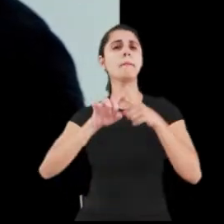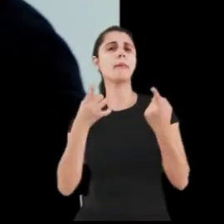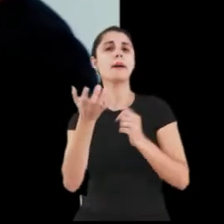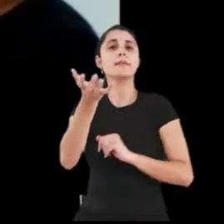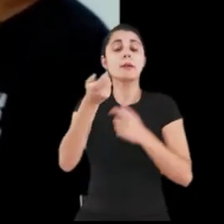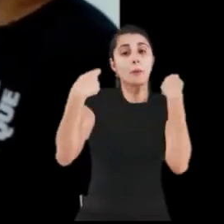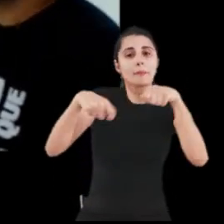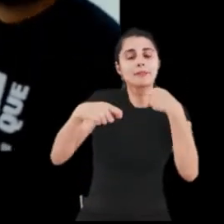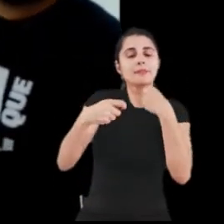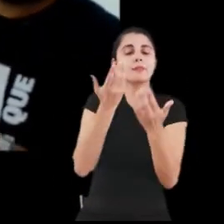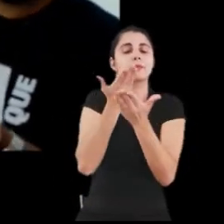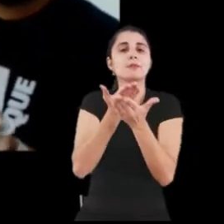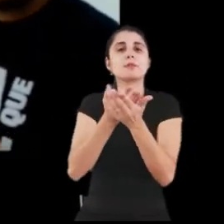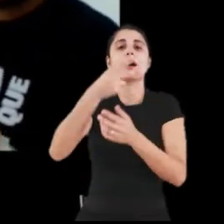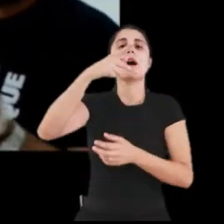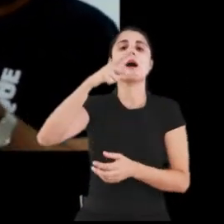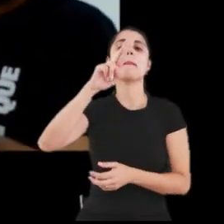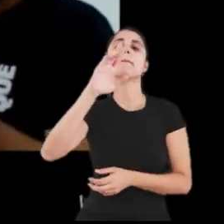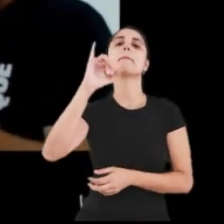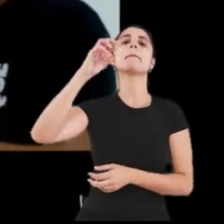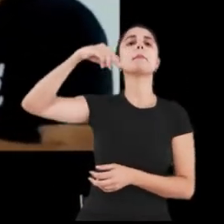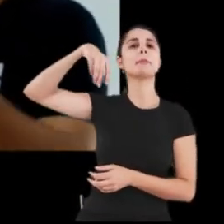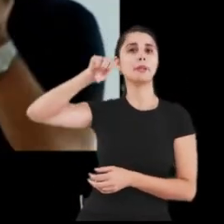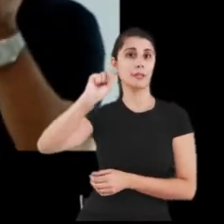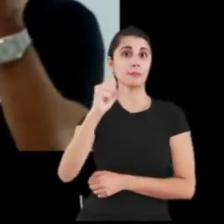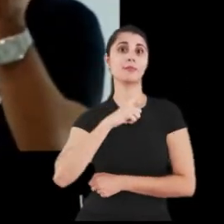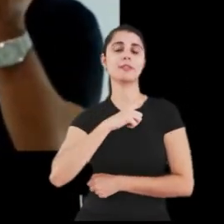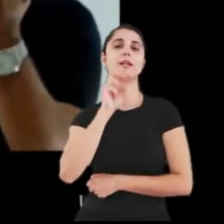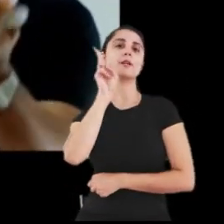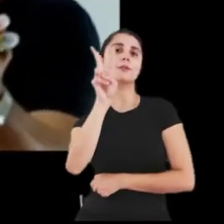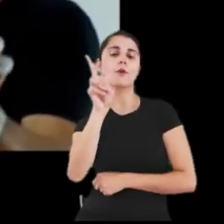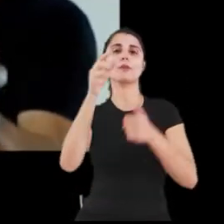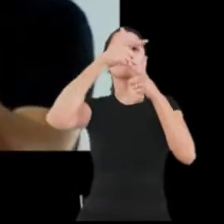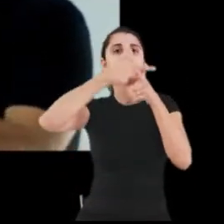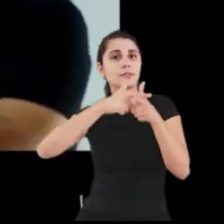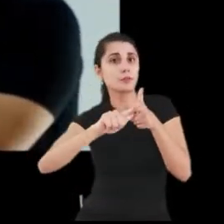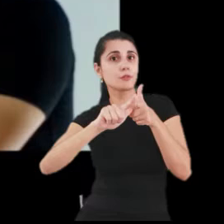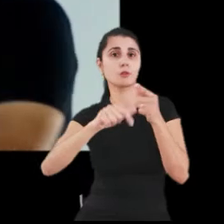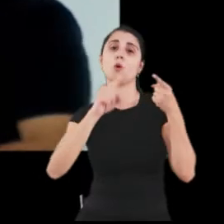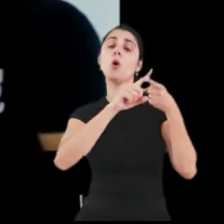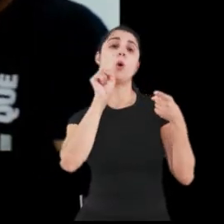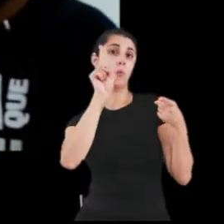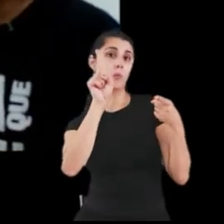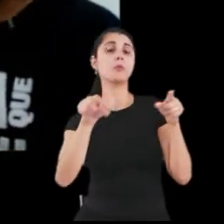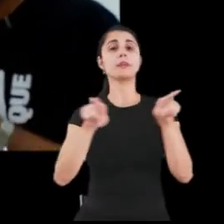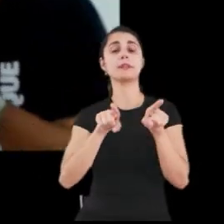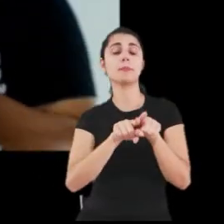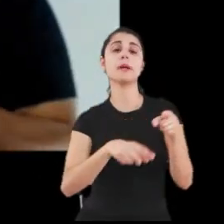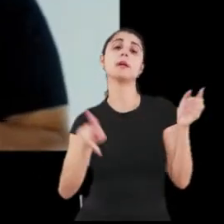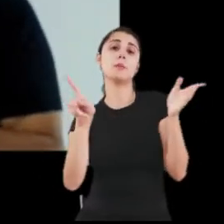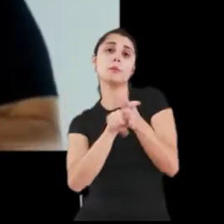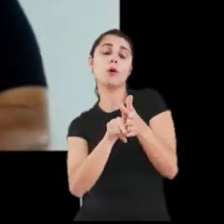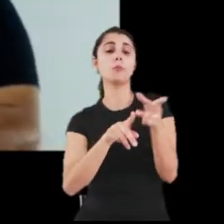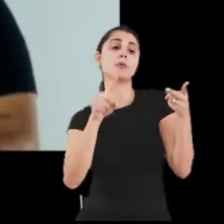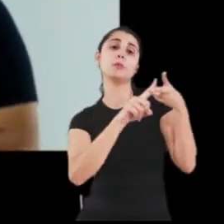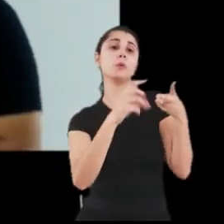quero fatores primos. Números primos são aqueles que possuem apenas dois divisores, um e ele mesmo. Então o que eu quero